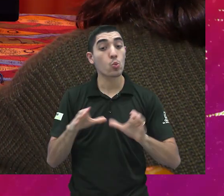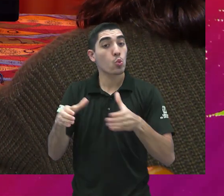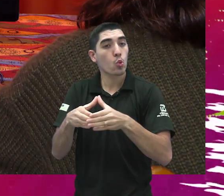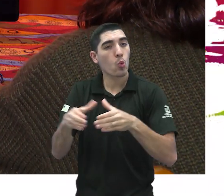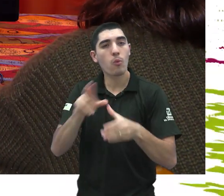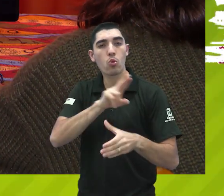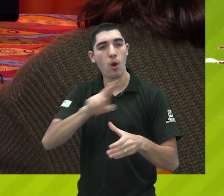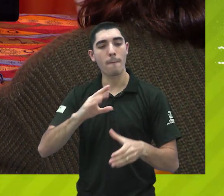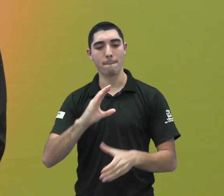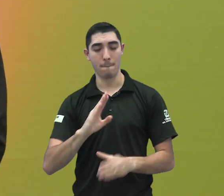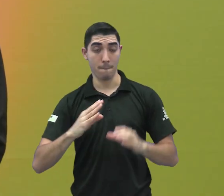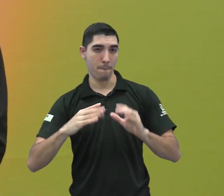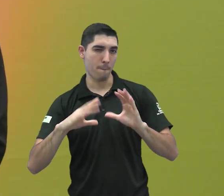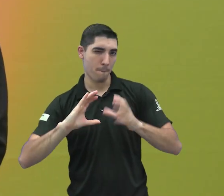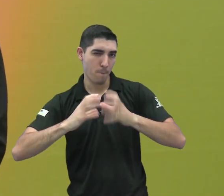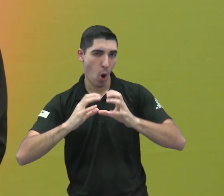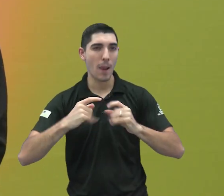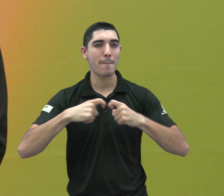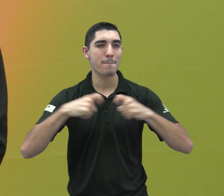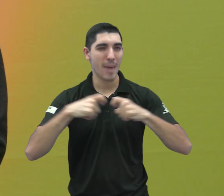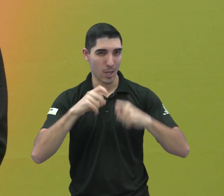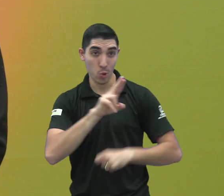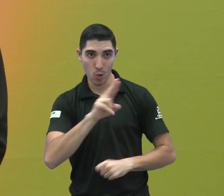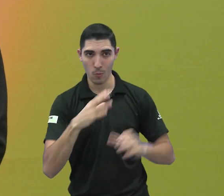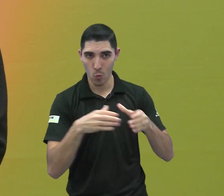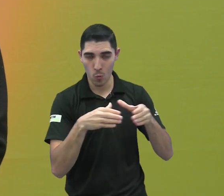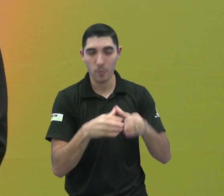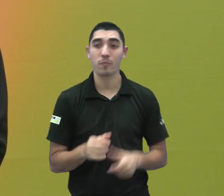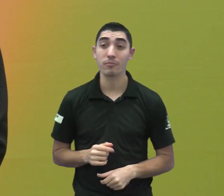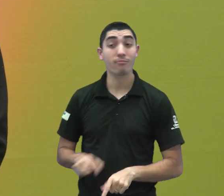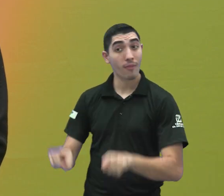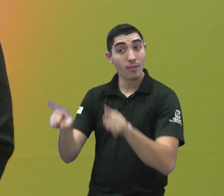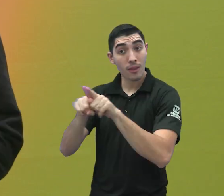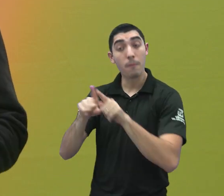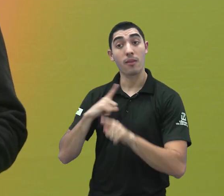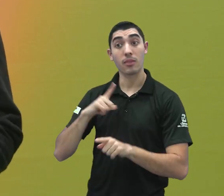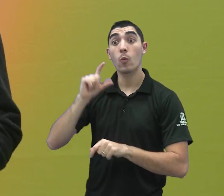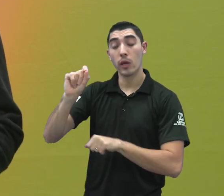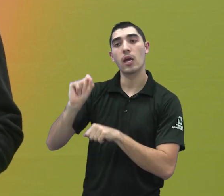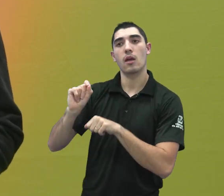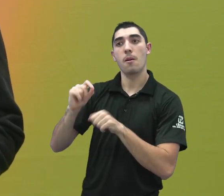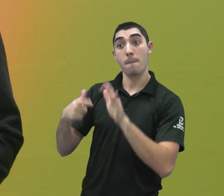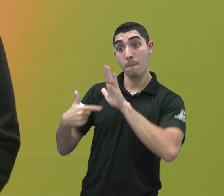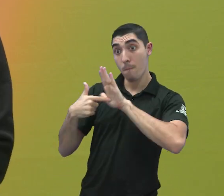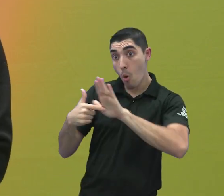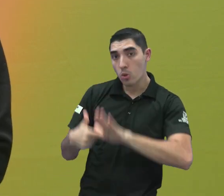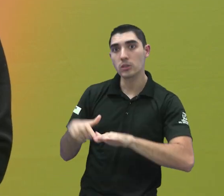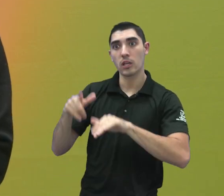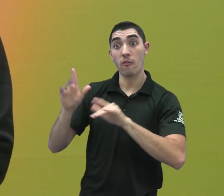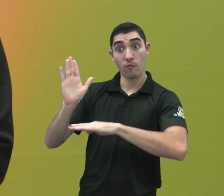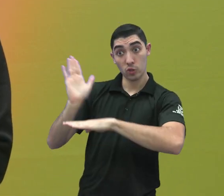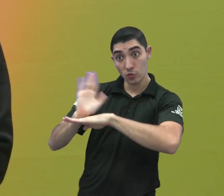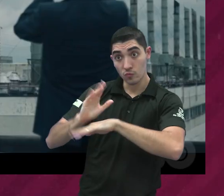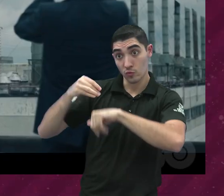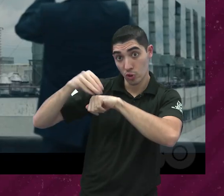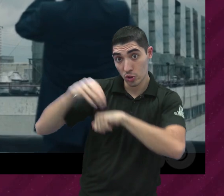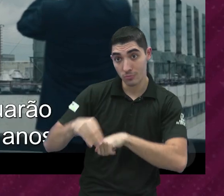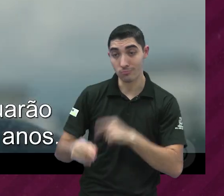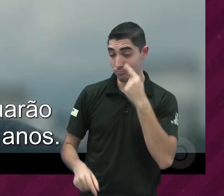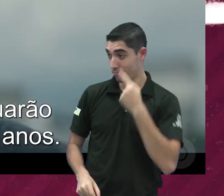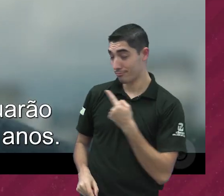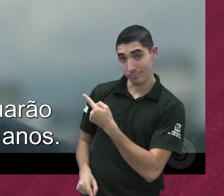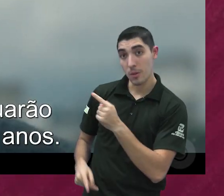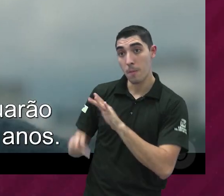Cultural Bola de Meia. No Sessão Pipoca de hoje, a dica é para quem curte histórias intensas e baseadas em fatos reais.